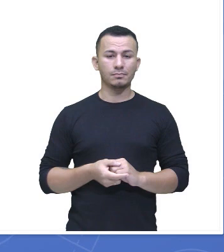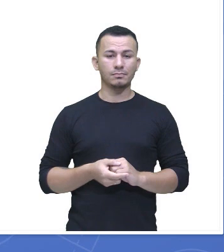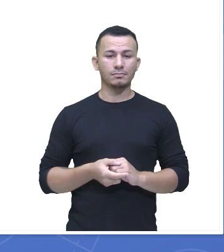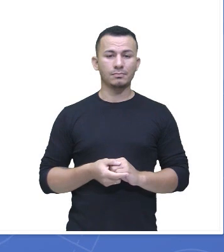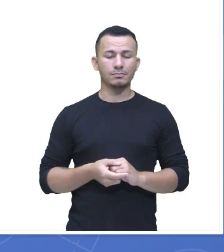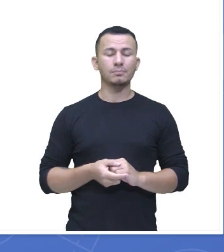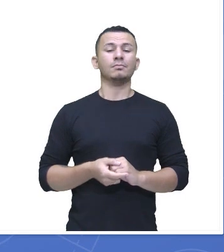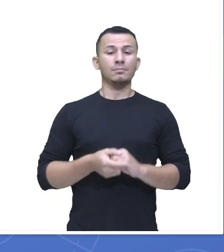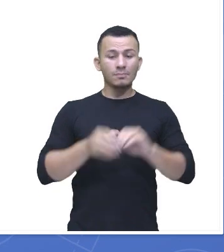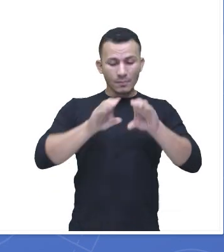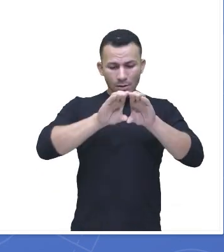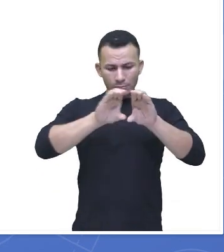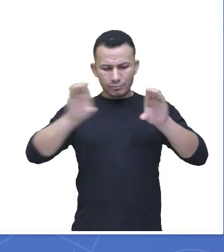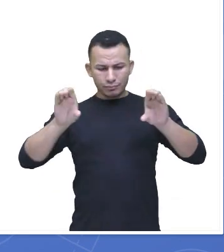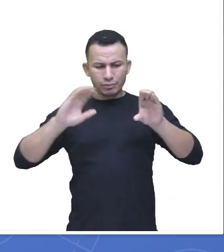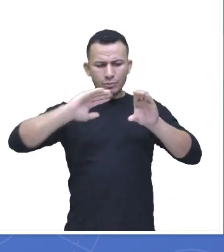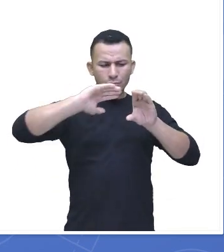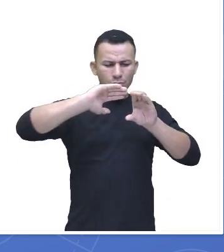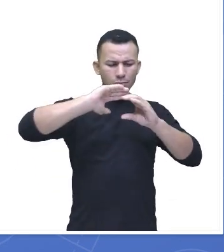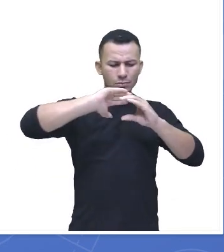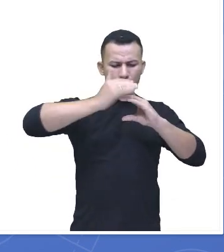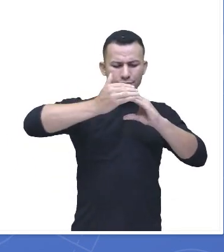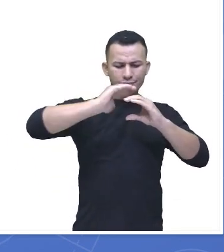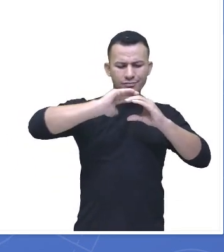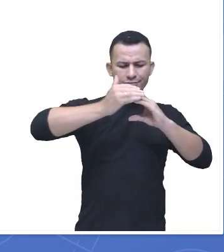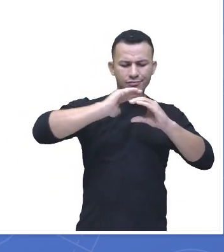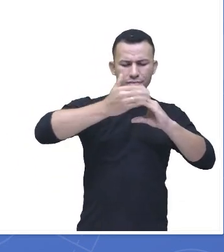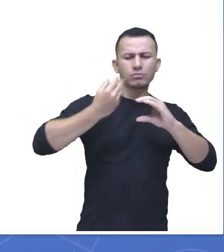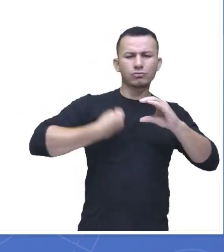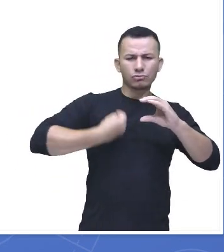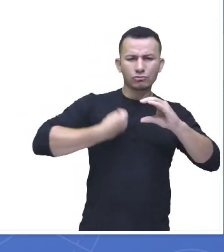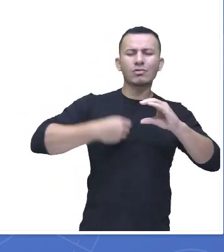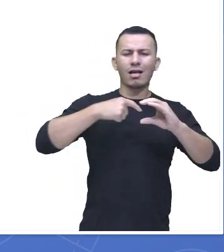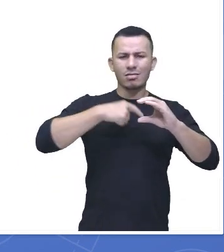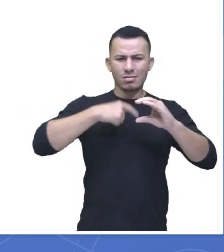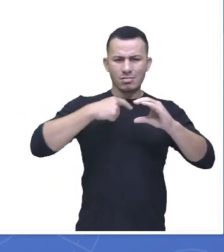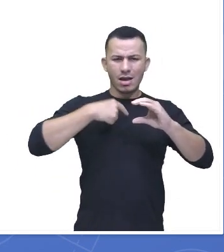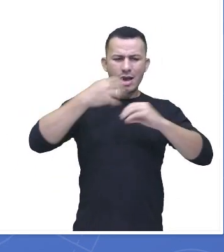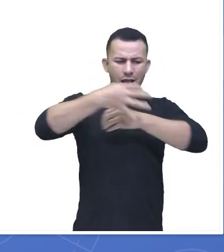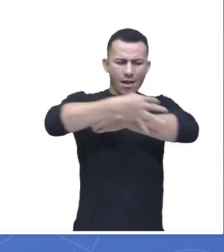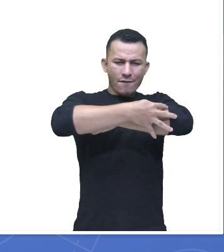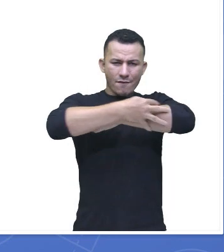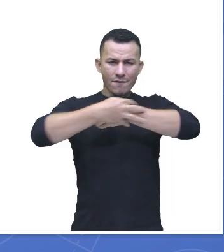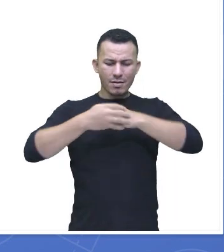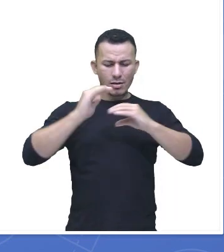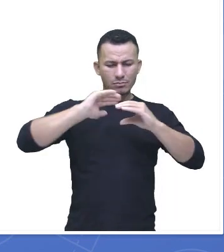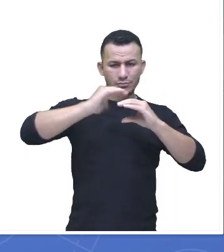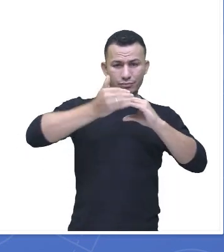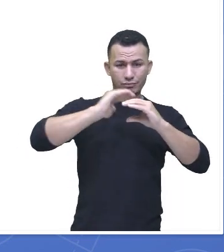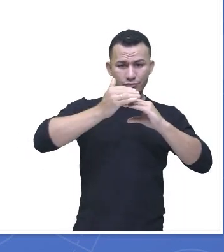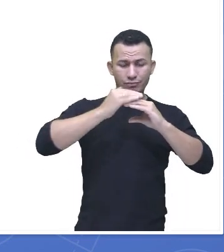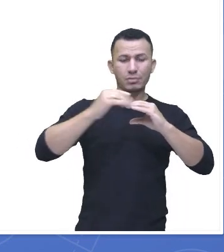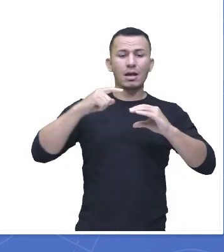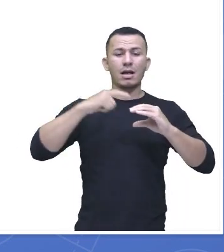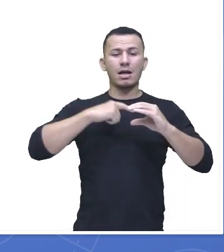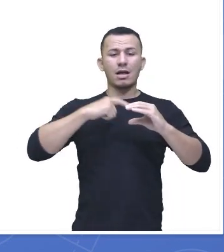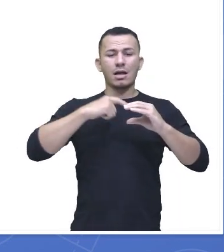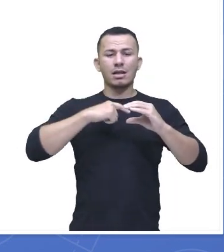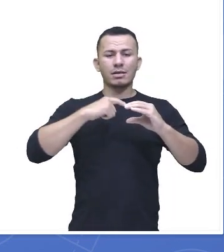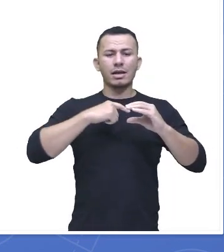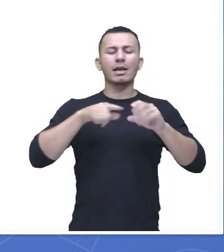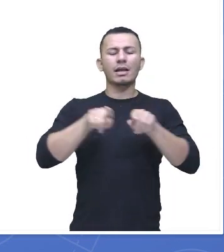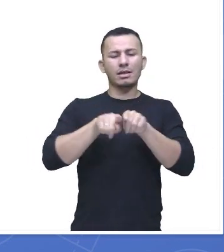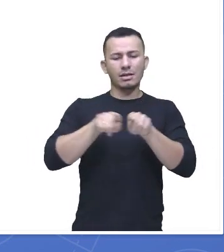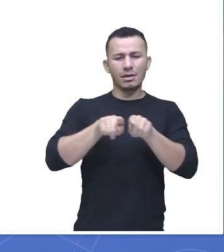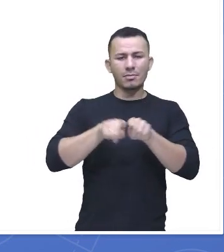Bom, além de ter o epimísio envolvendo essas fibras musculares, nós temos os feixes, os fascículos, que